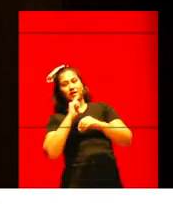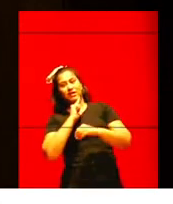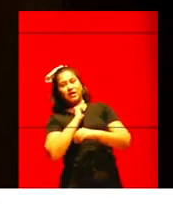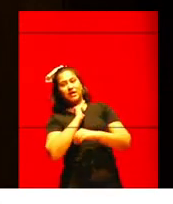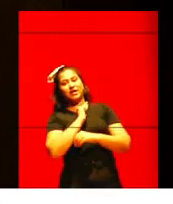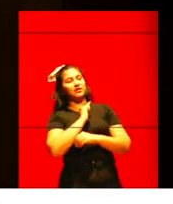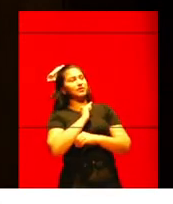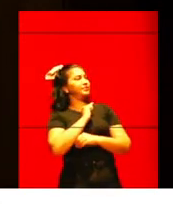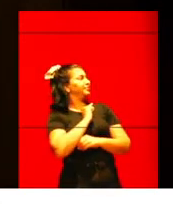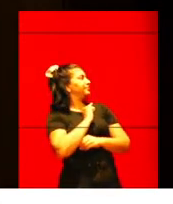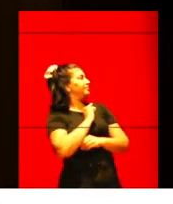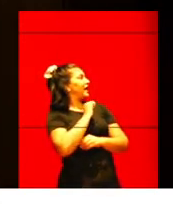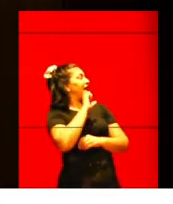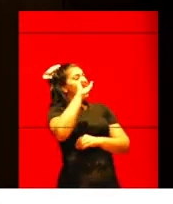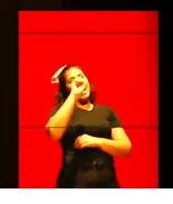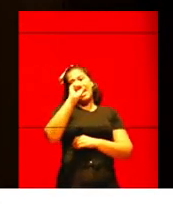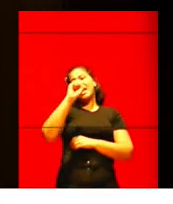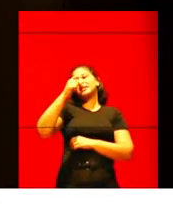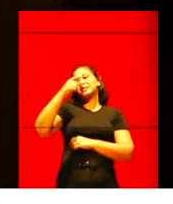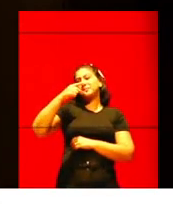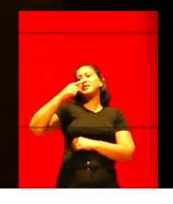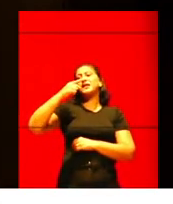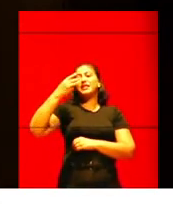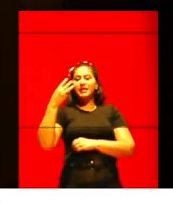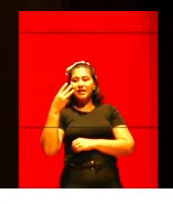classificados como SP3, SP2 ou SP?